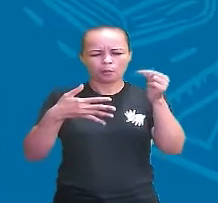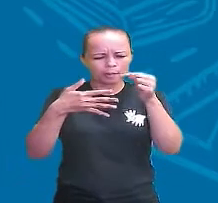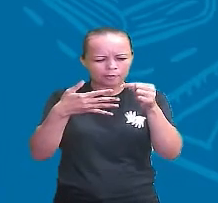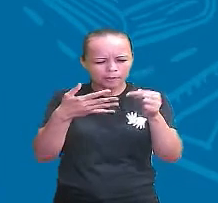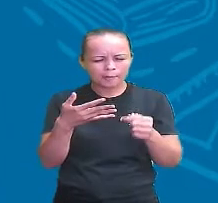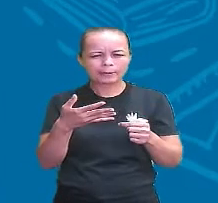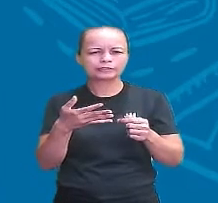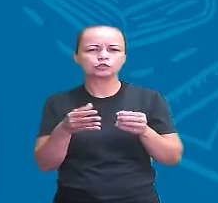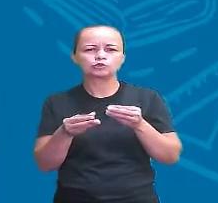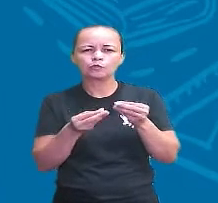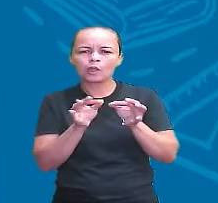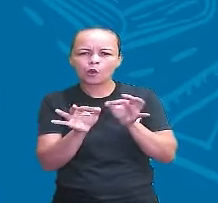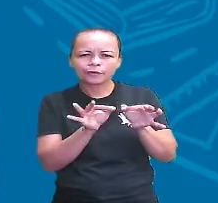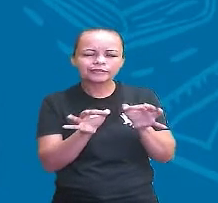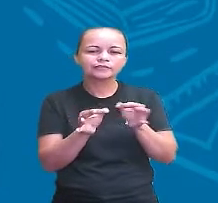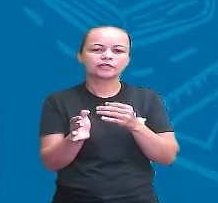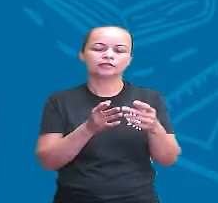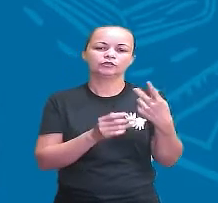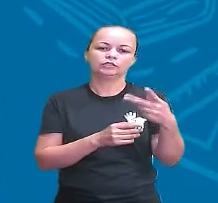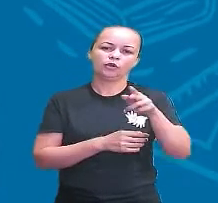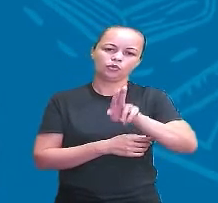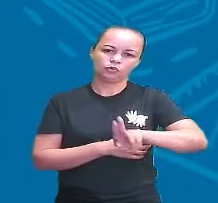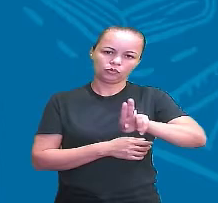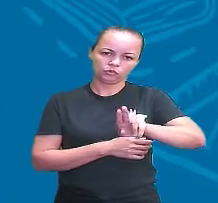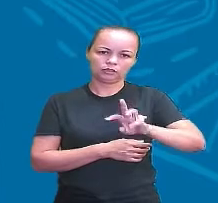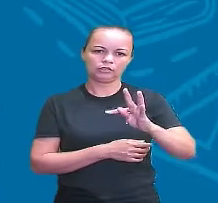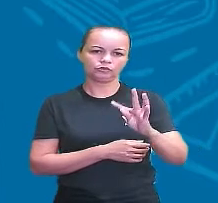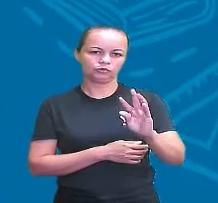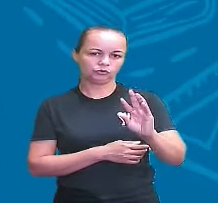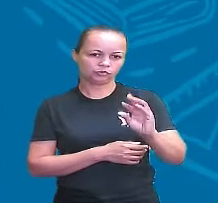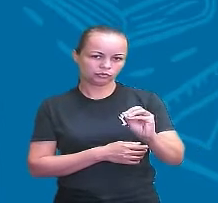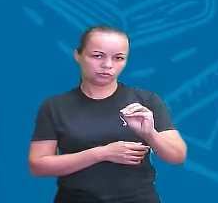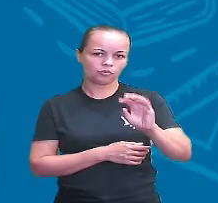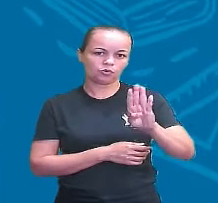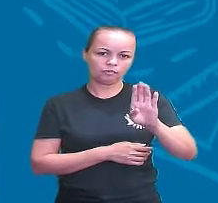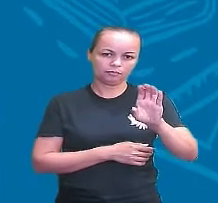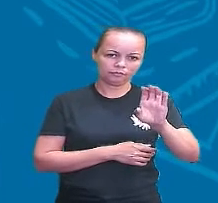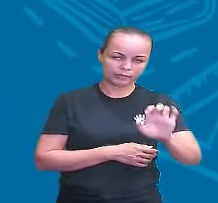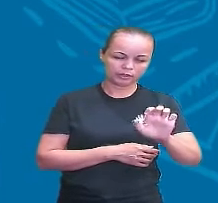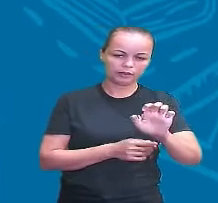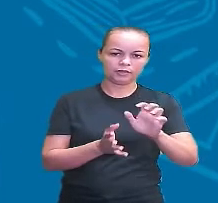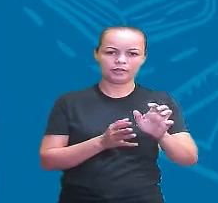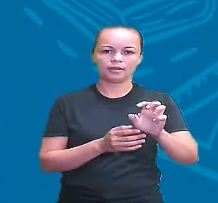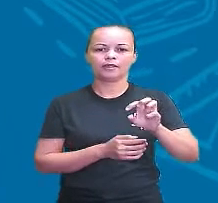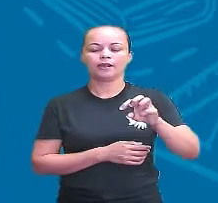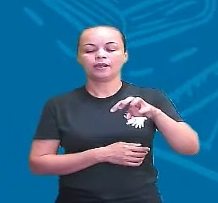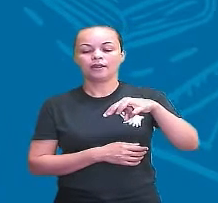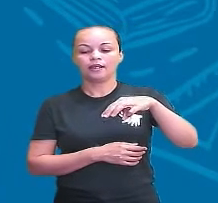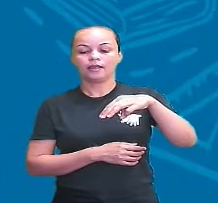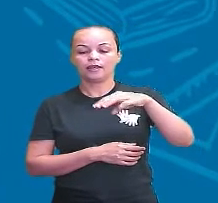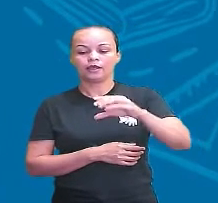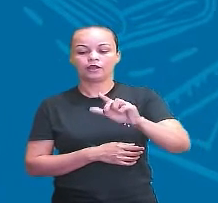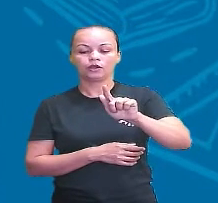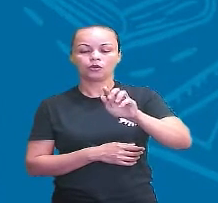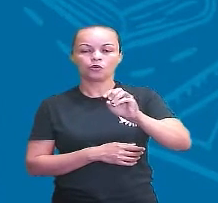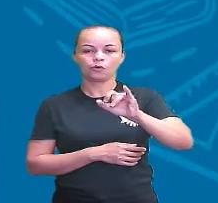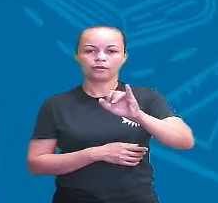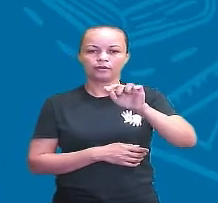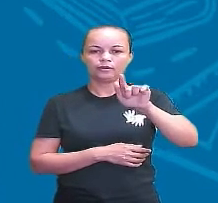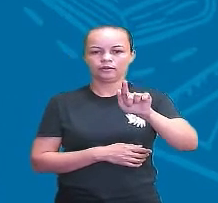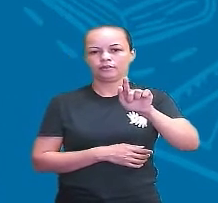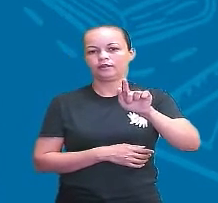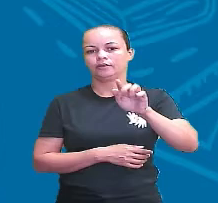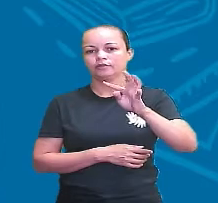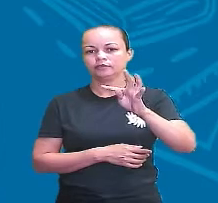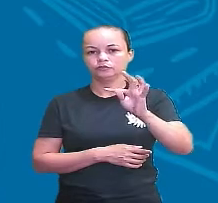tudo acertado. Então, a gente usa aí o to be mais o going to. E aí, a gente vai ver agora algumas